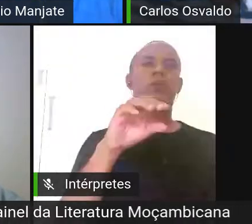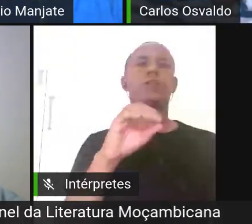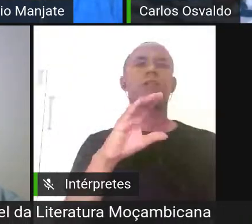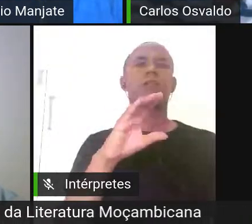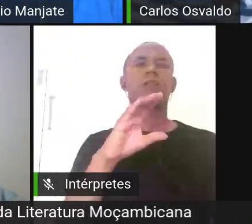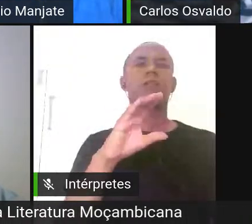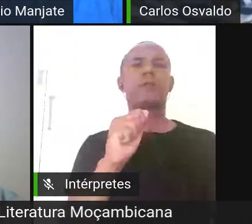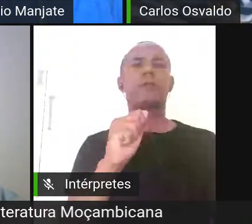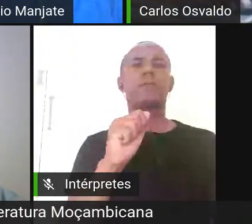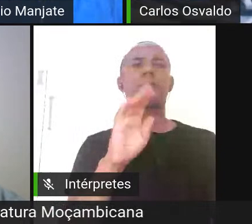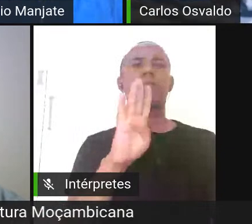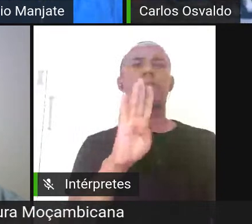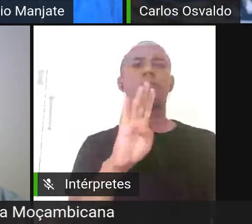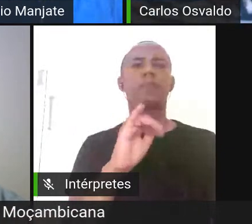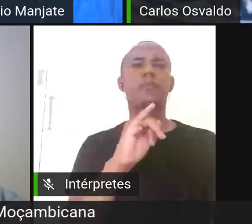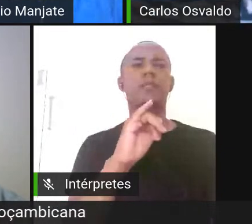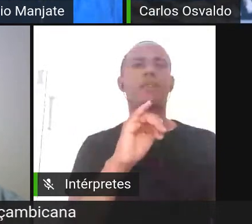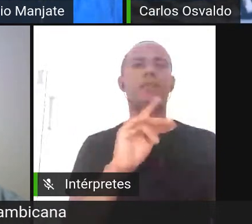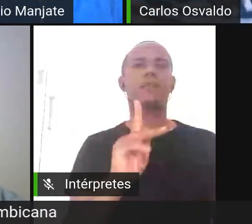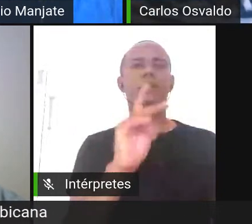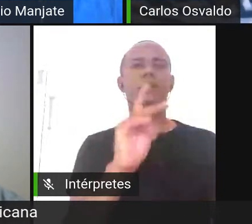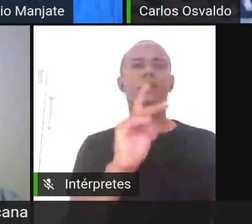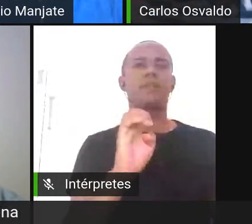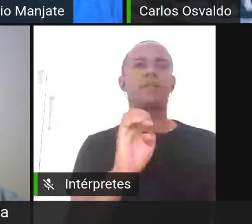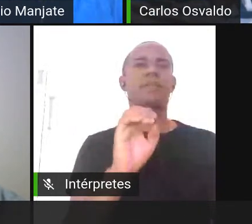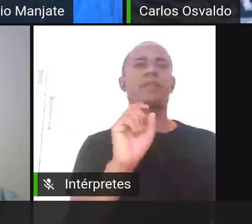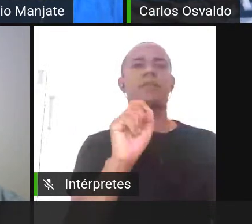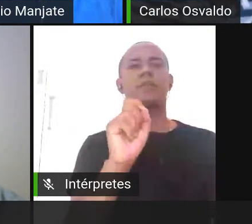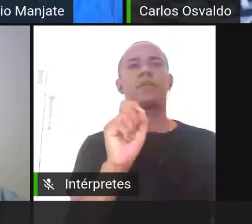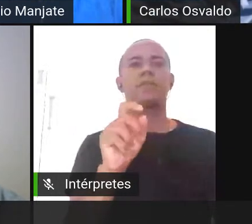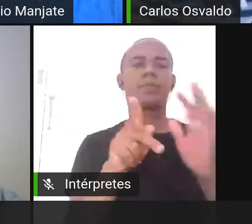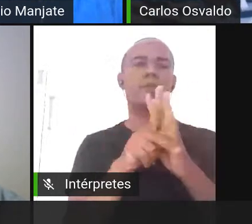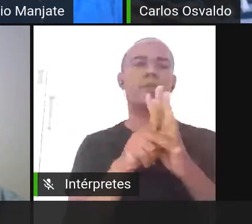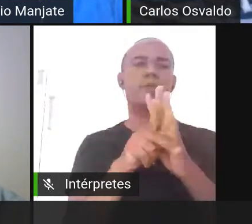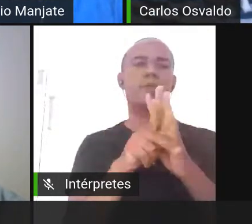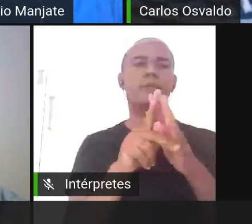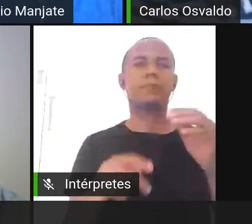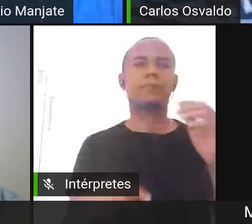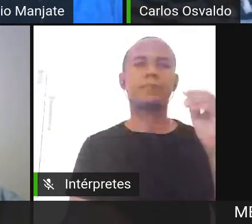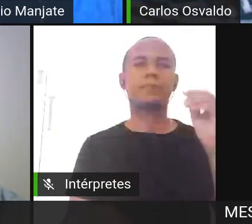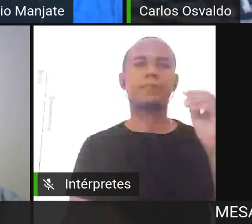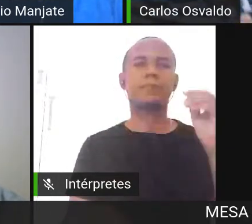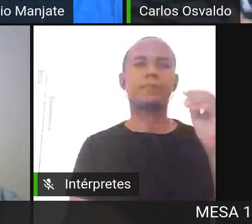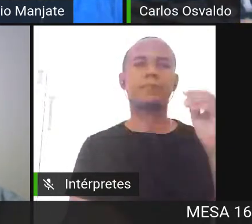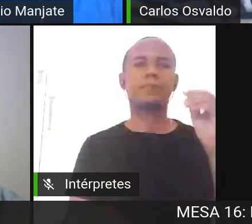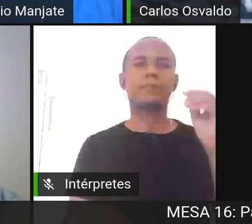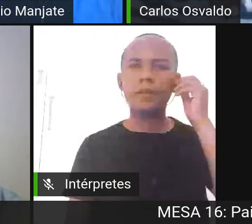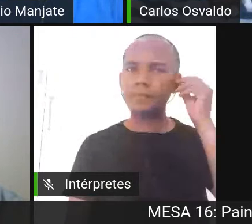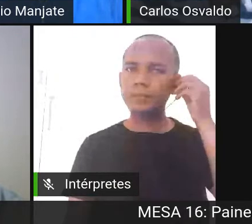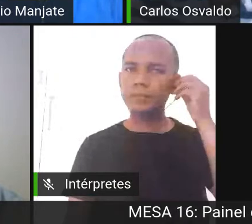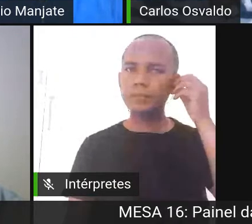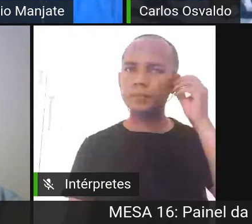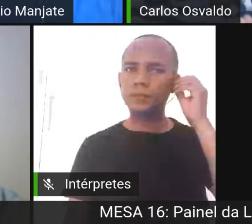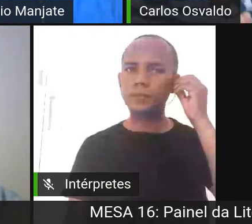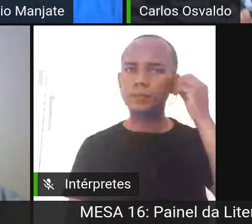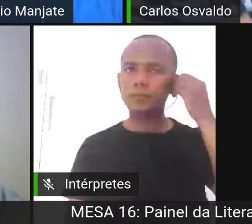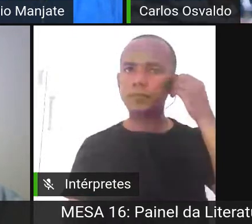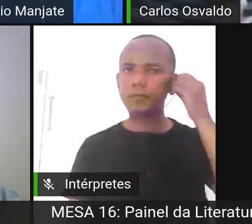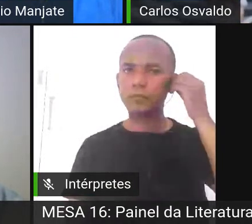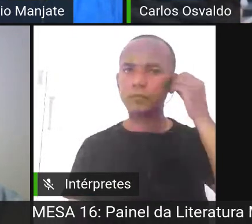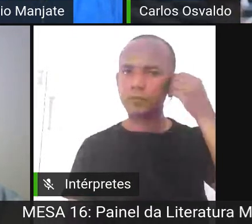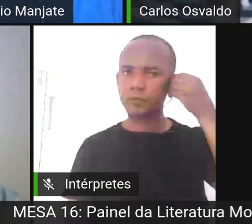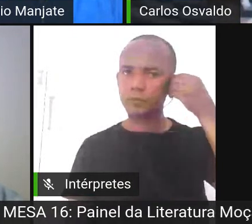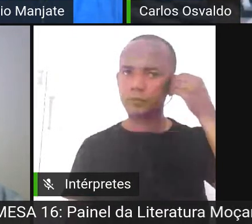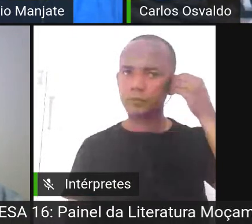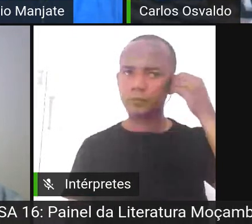Ainda não fizemos quase, temos algumas décadas apenas, não é? Portanto, nós